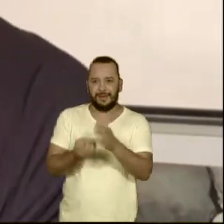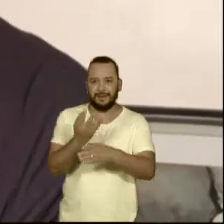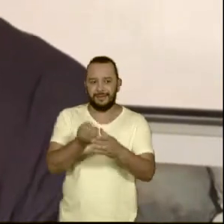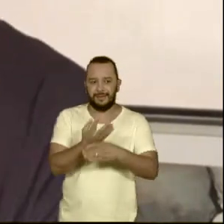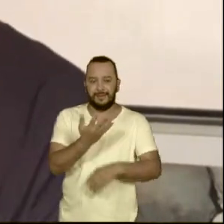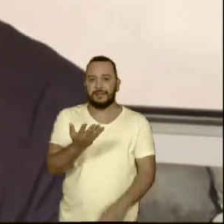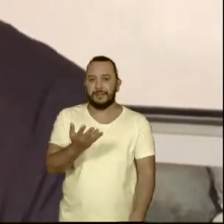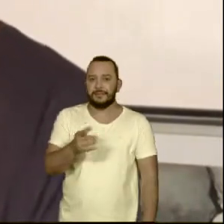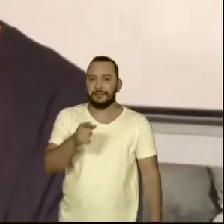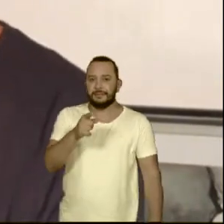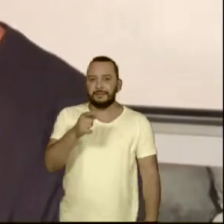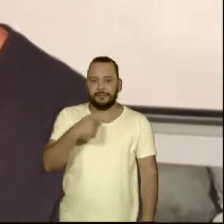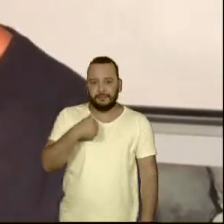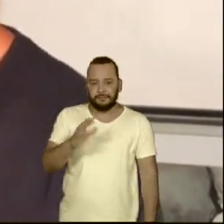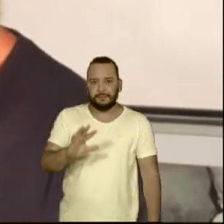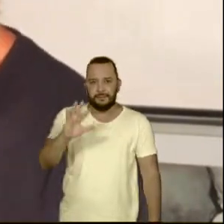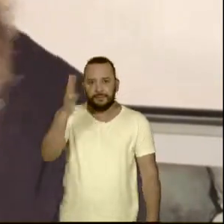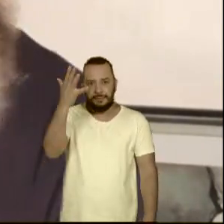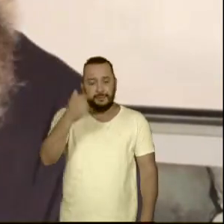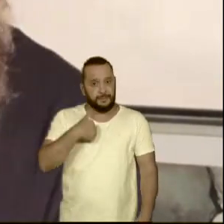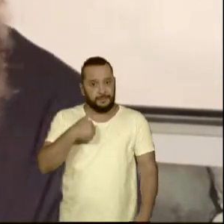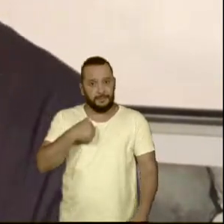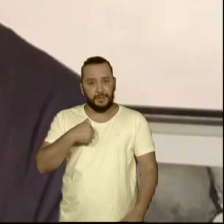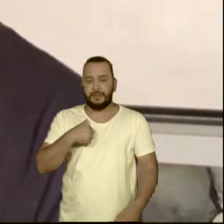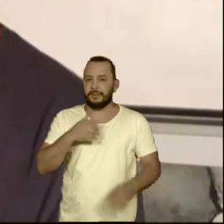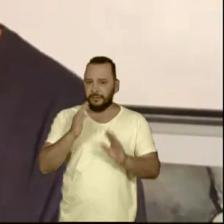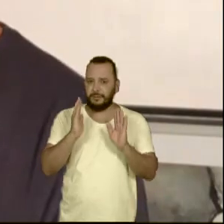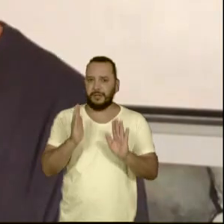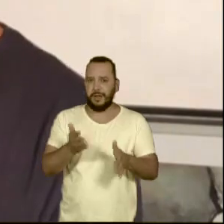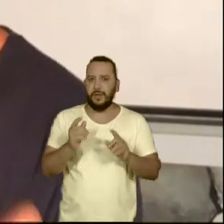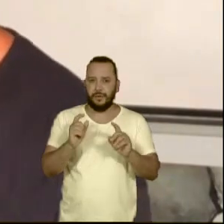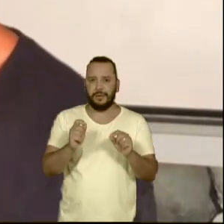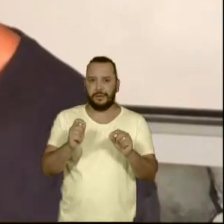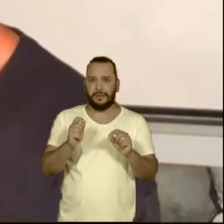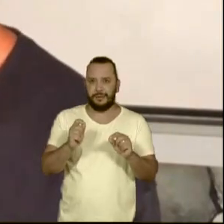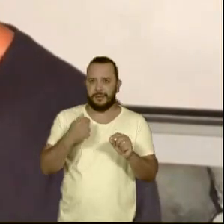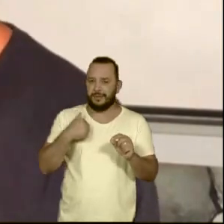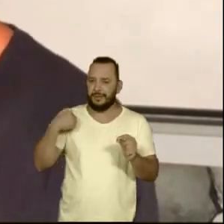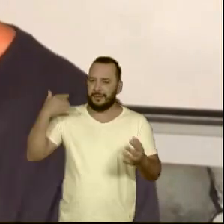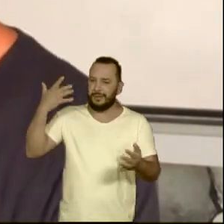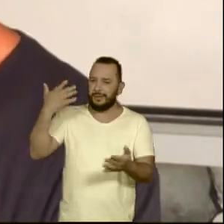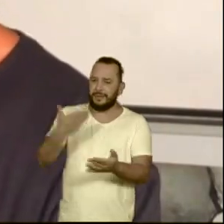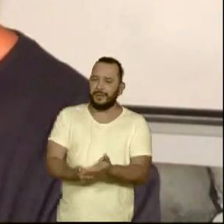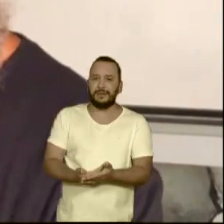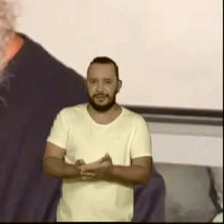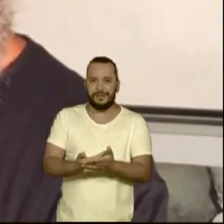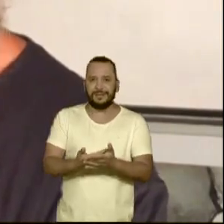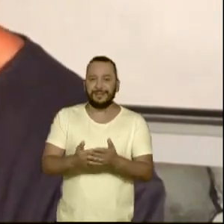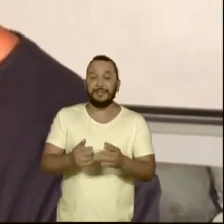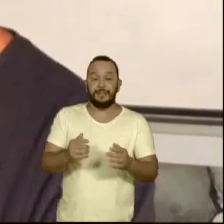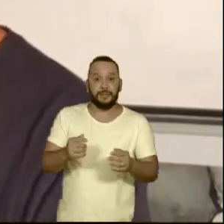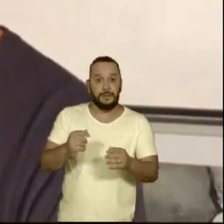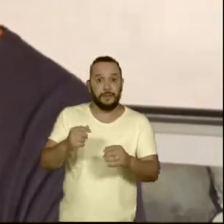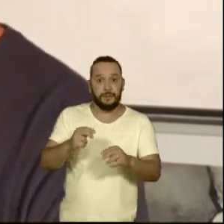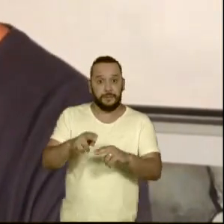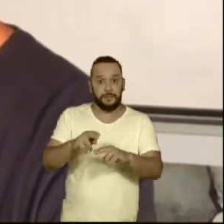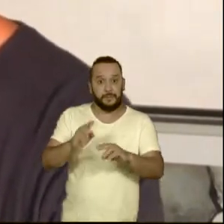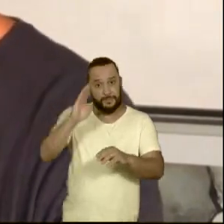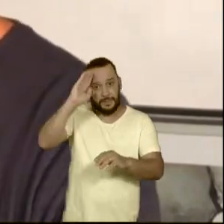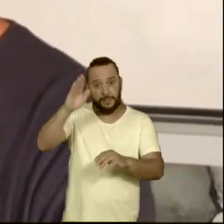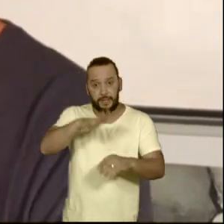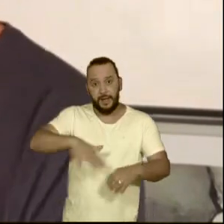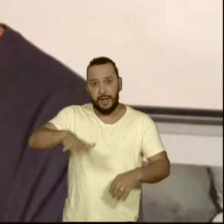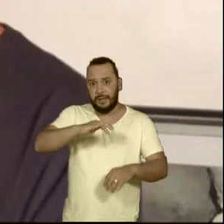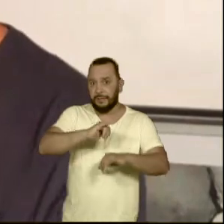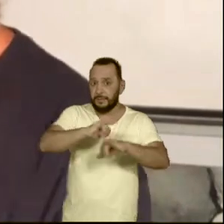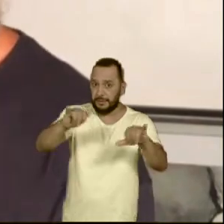para você ter ideia, é uma coisa que acontece muito no mercado e não é de hoje em dia, é de muito tempo, principalmente no mercado publicitário e que